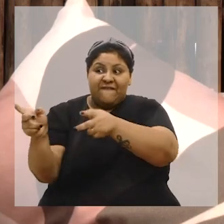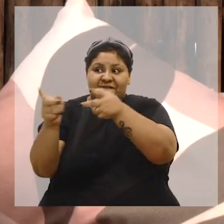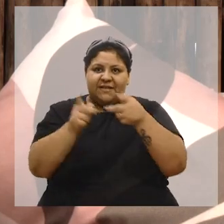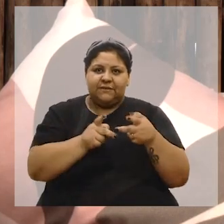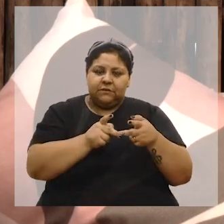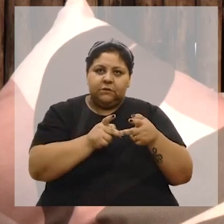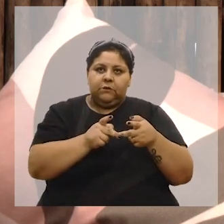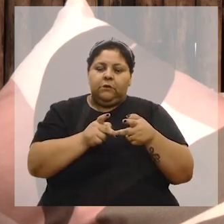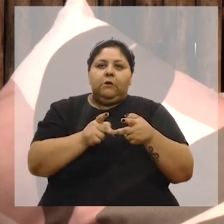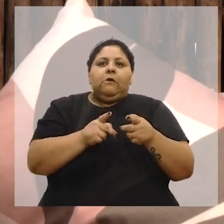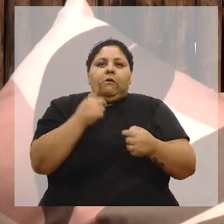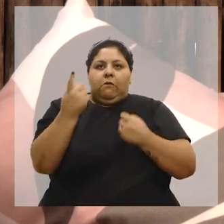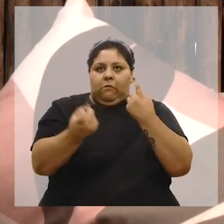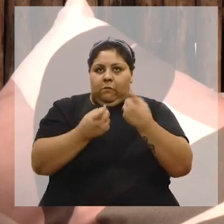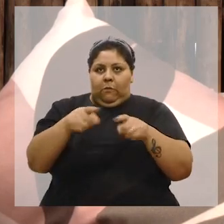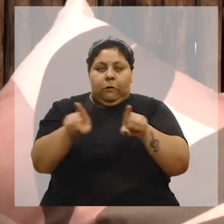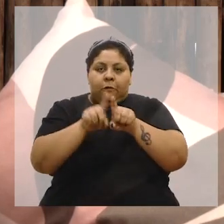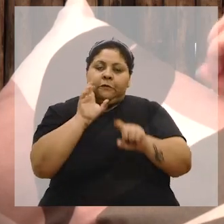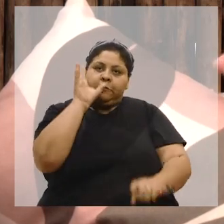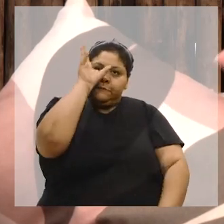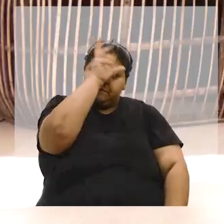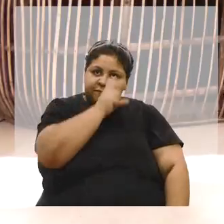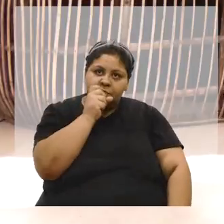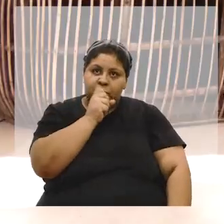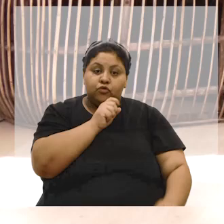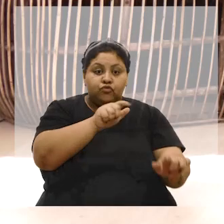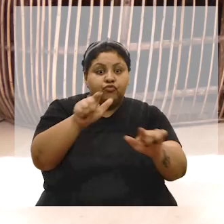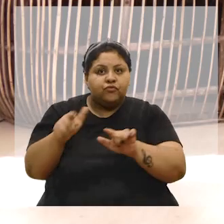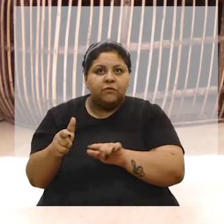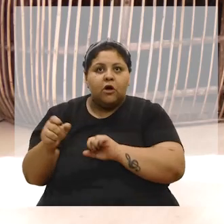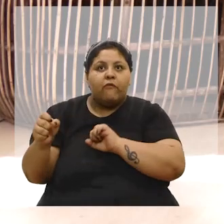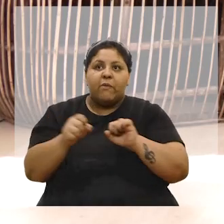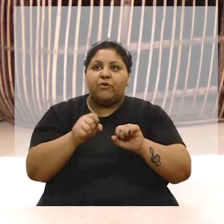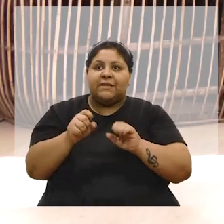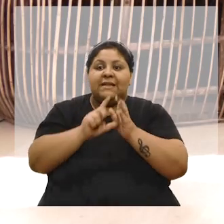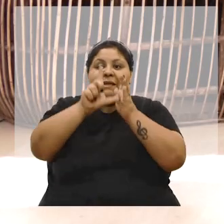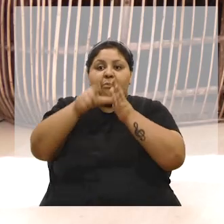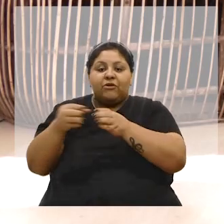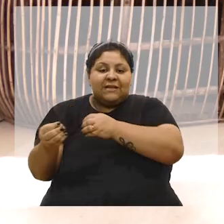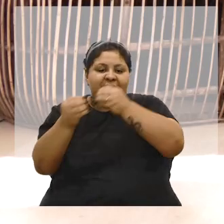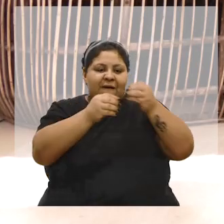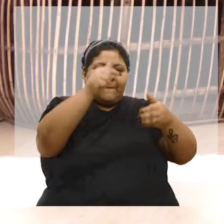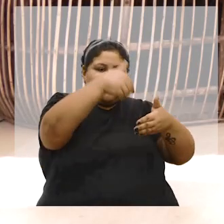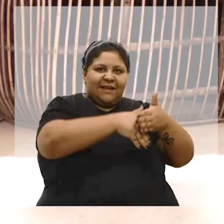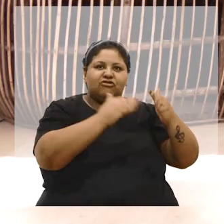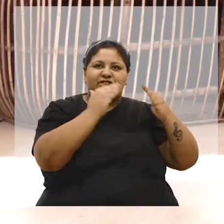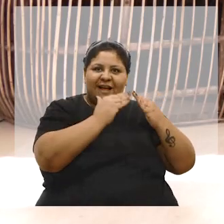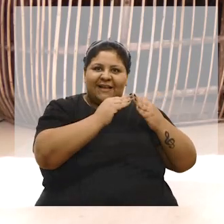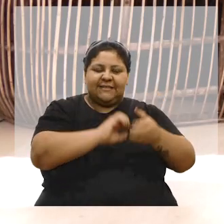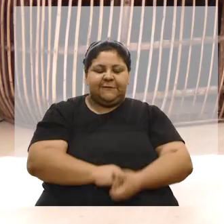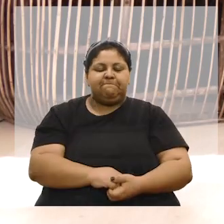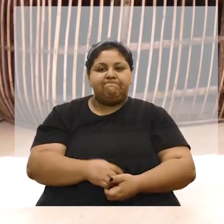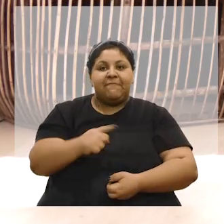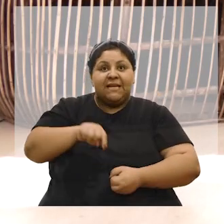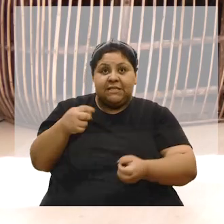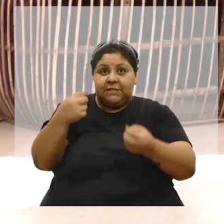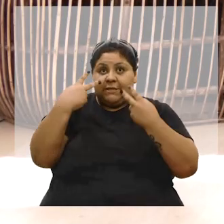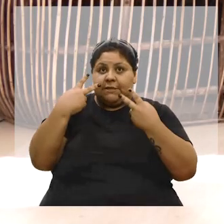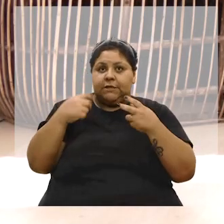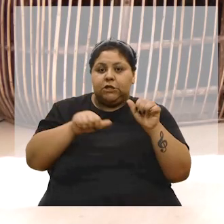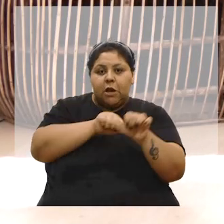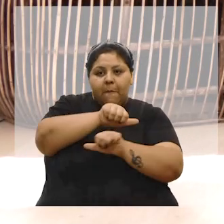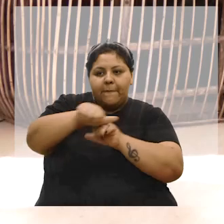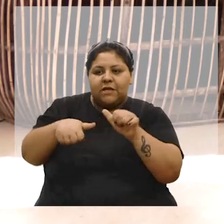puder visitar, alguma coisa tu vai aprender num lugar novo, assim, que tu vai poder levar pra tua casa depois, entendeu? A gente nota uma mudança